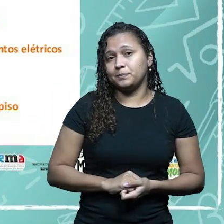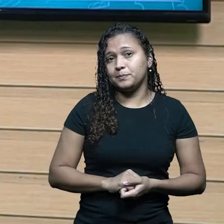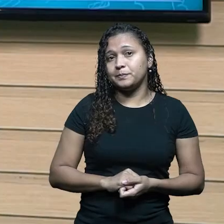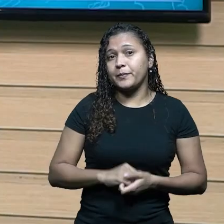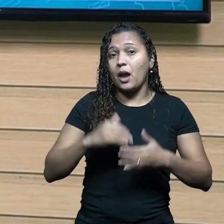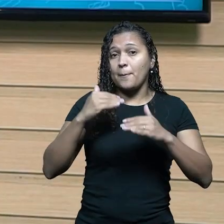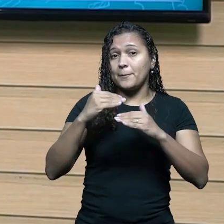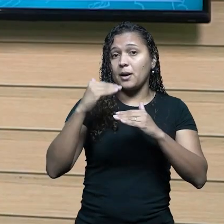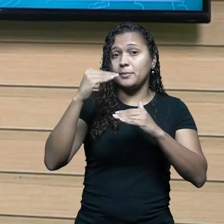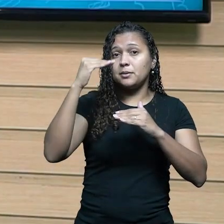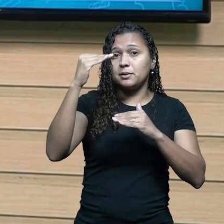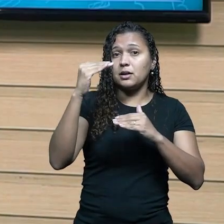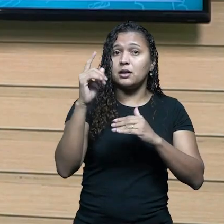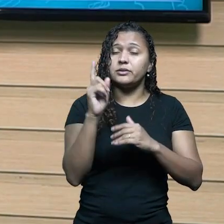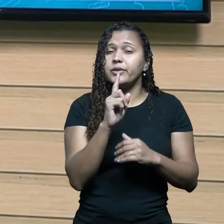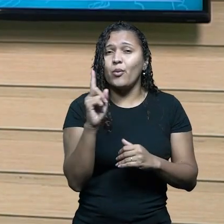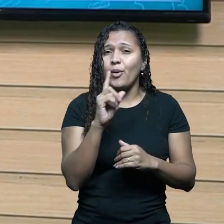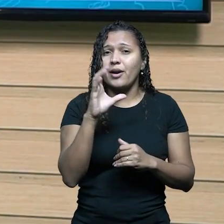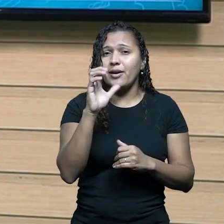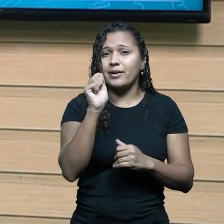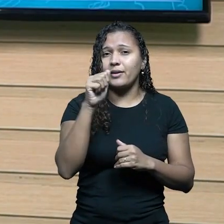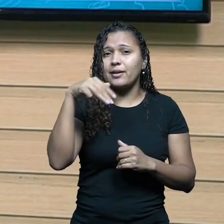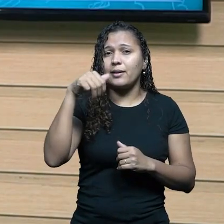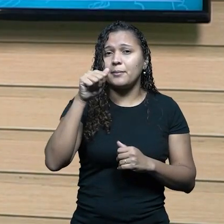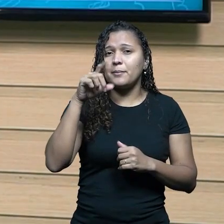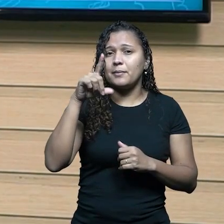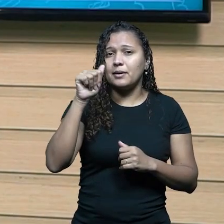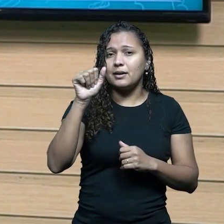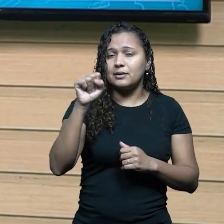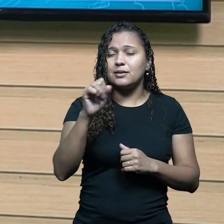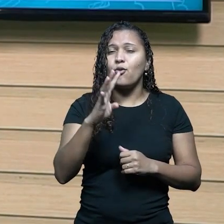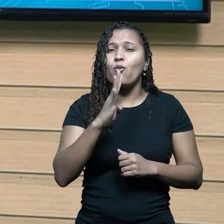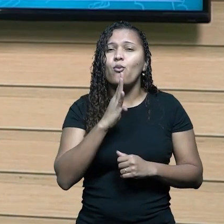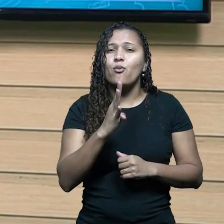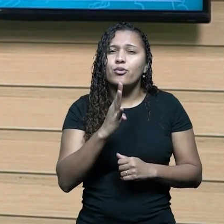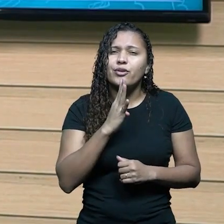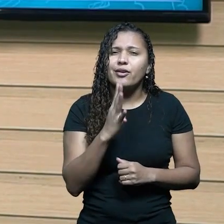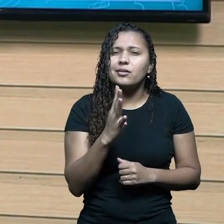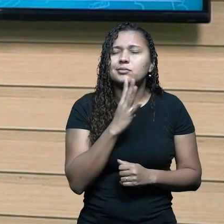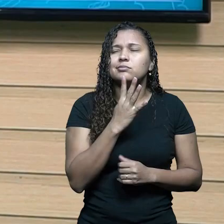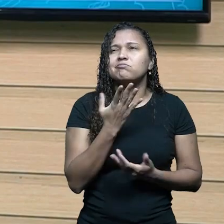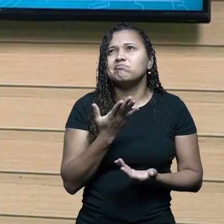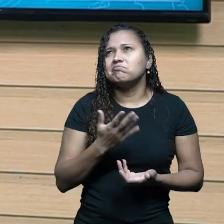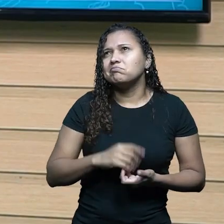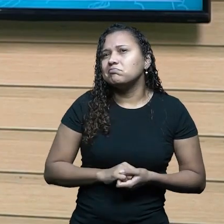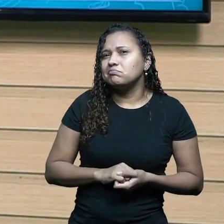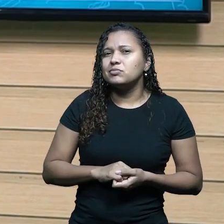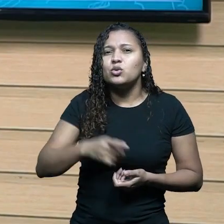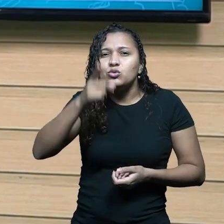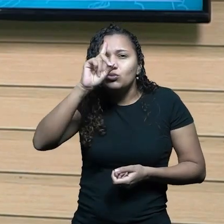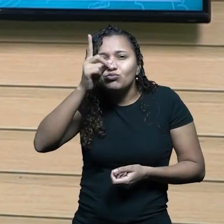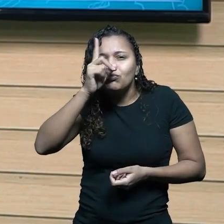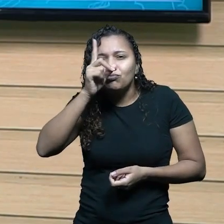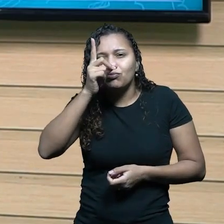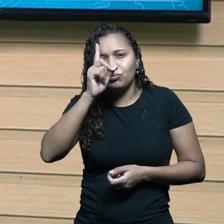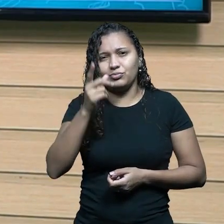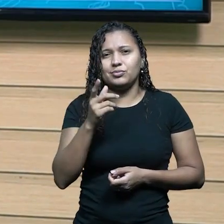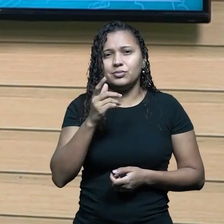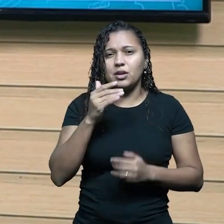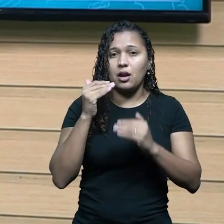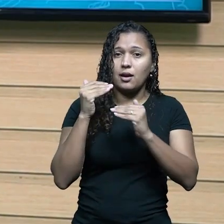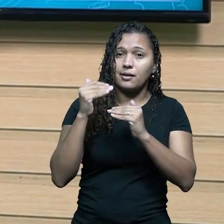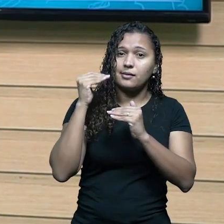Lembrando, tá? Essas camadas, elas não são aquelas camadas que a gente conhece de forma